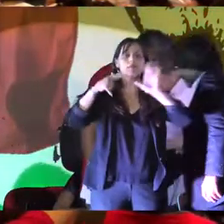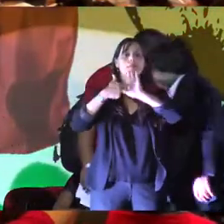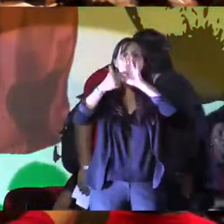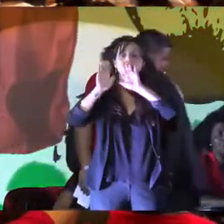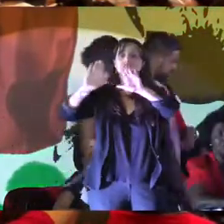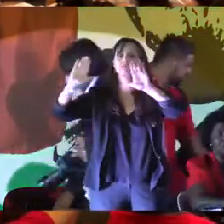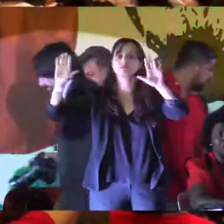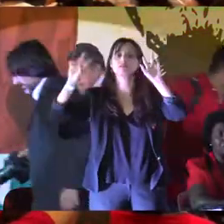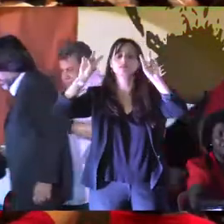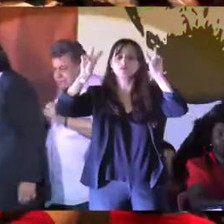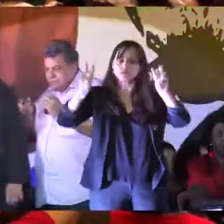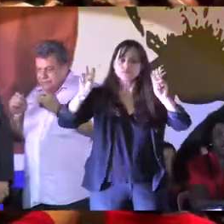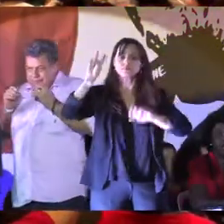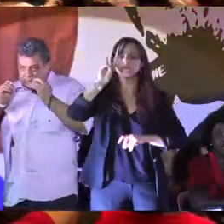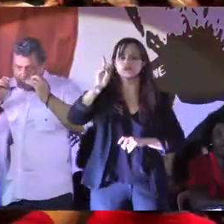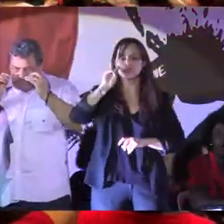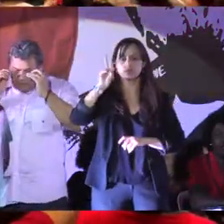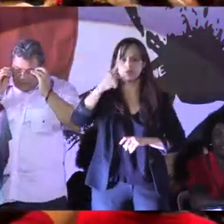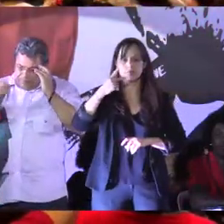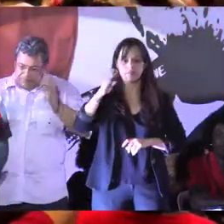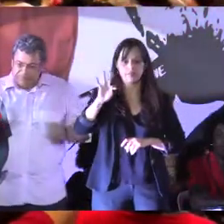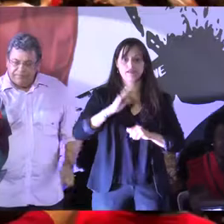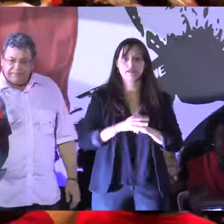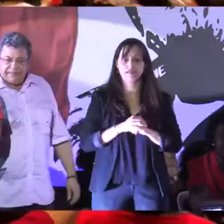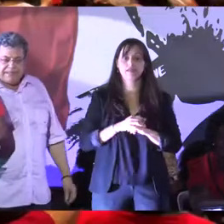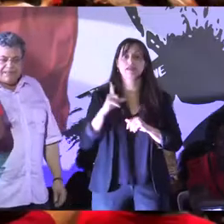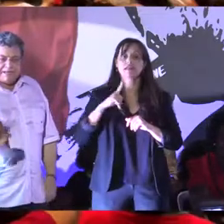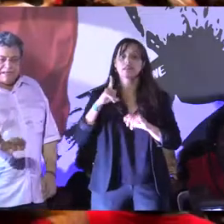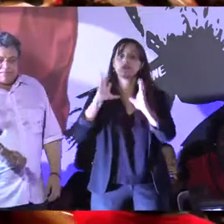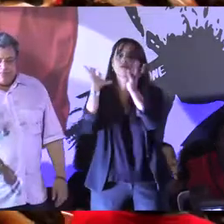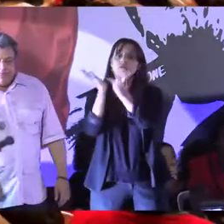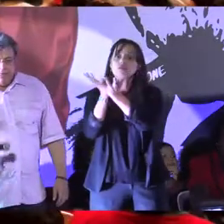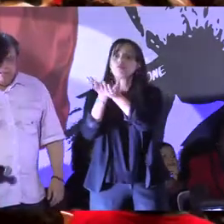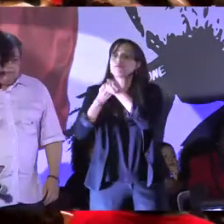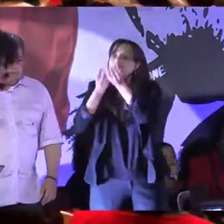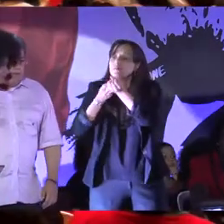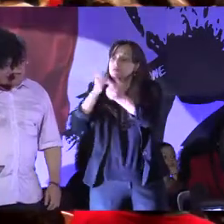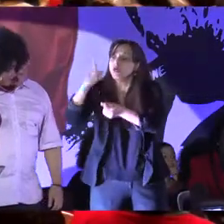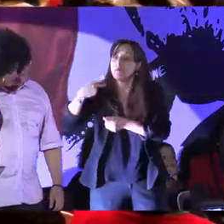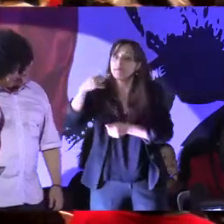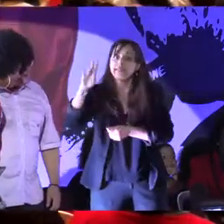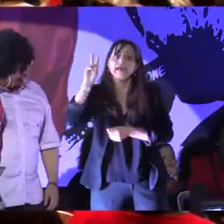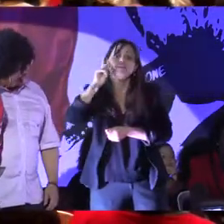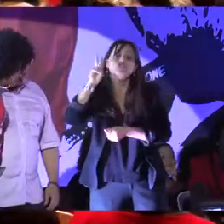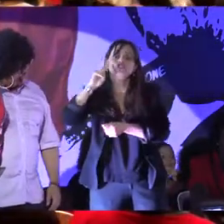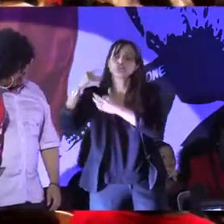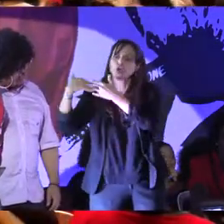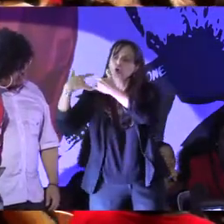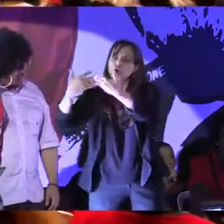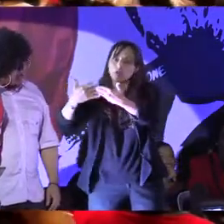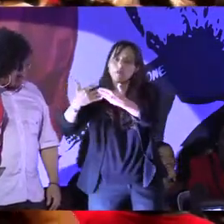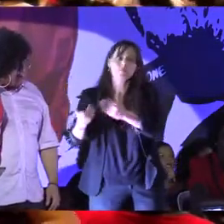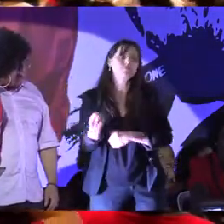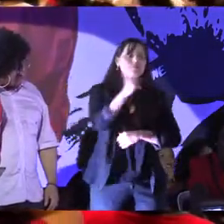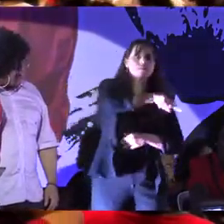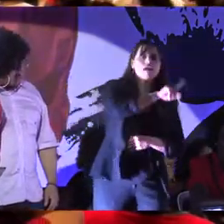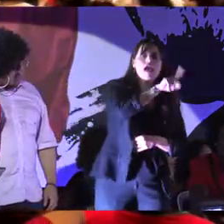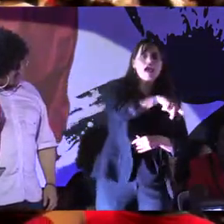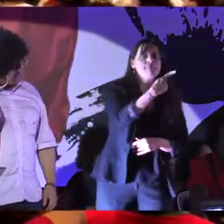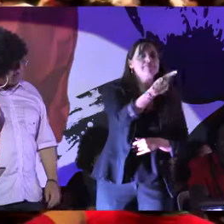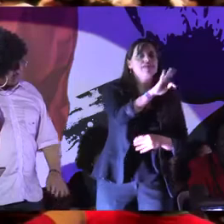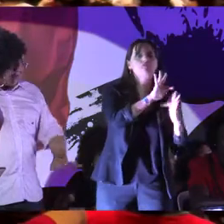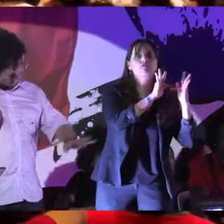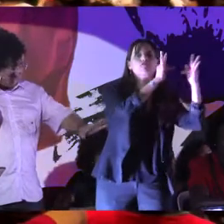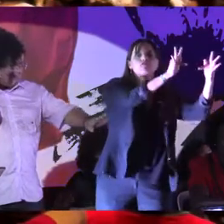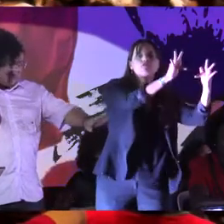da entrada da Casa de Portugal. O primeiro bloco, que se chama o PT Fazendo História, e o segundo bloco, que se chama o PT Construindo um